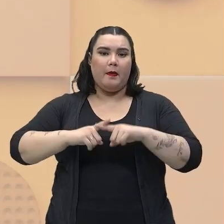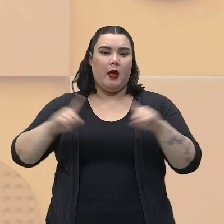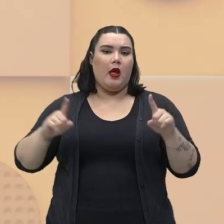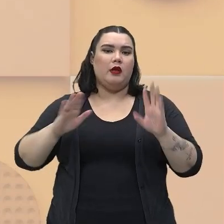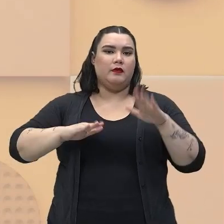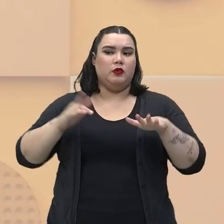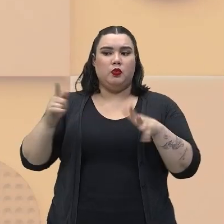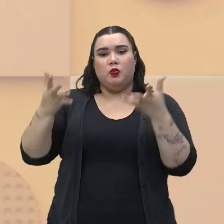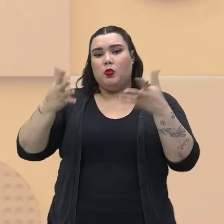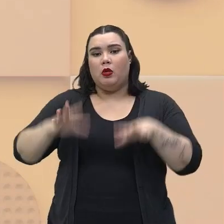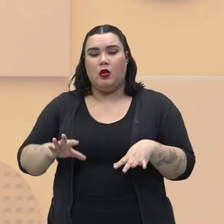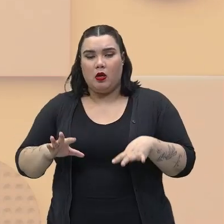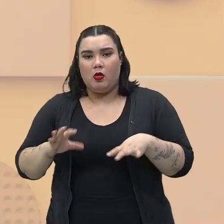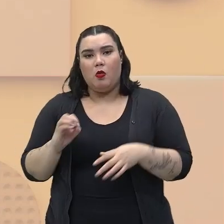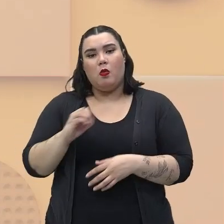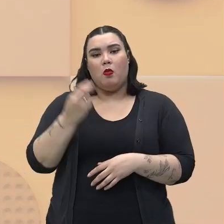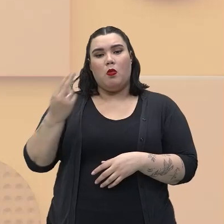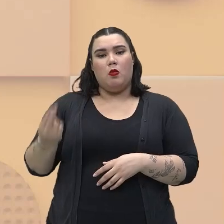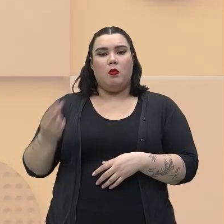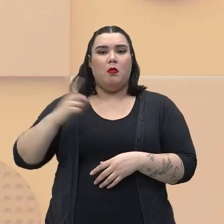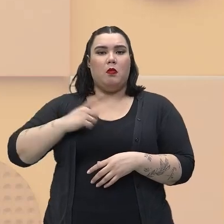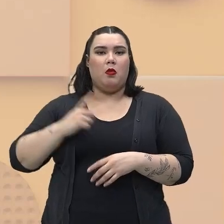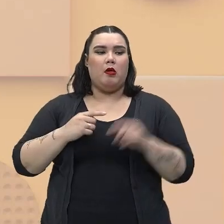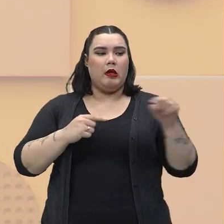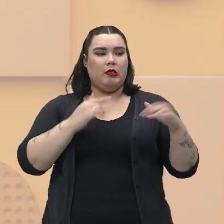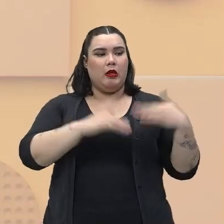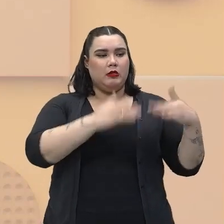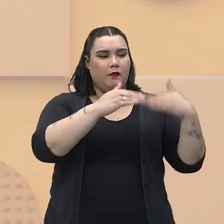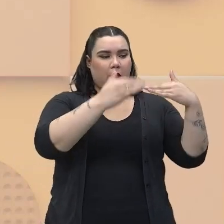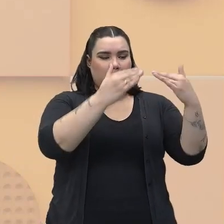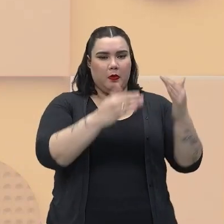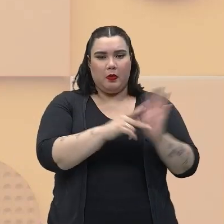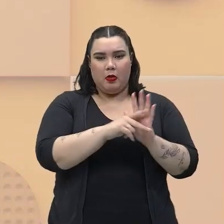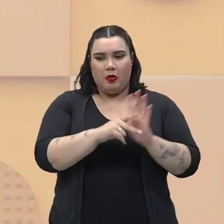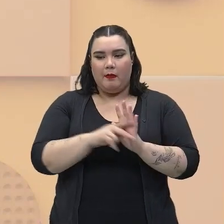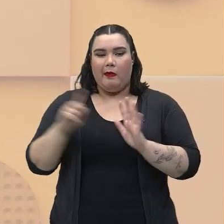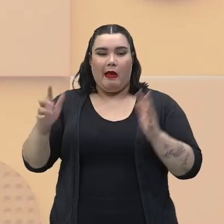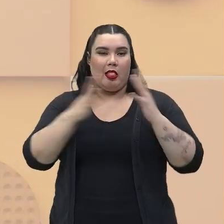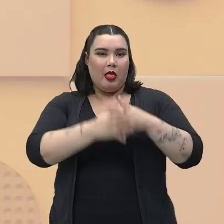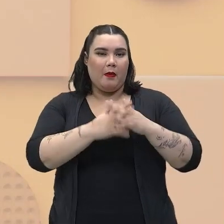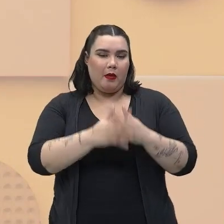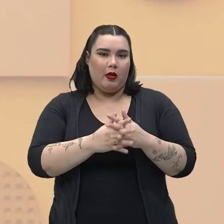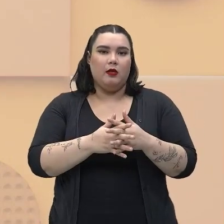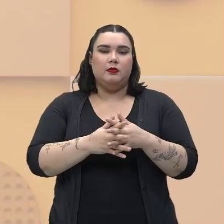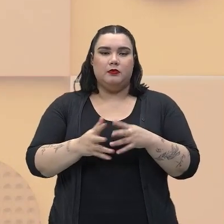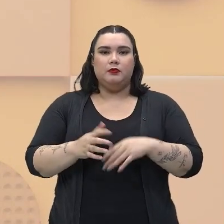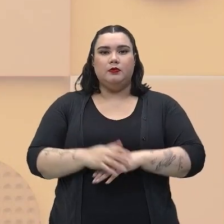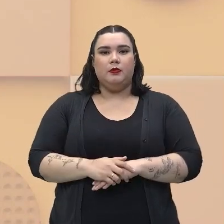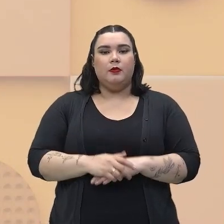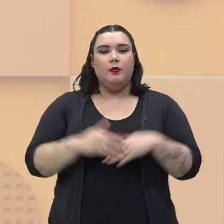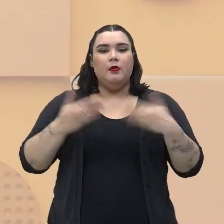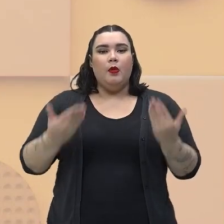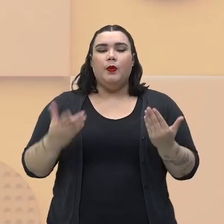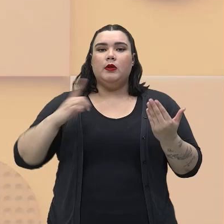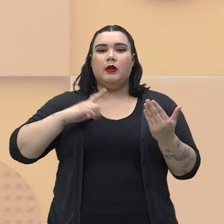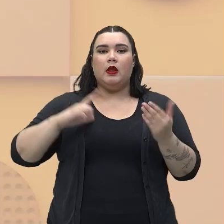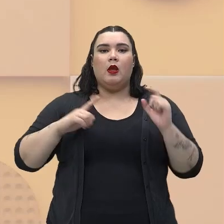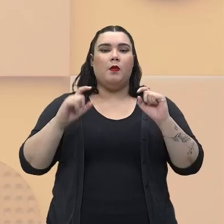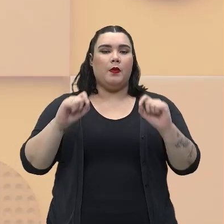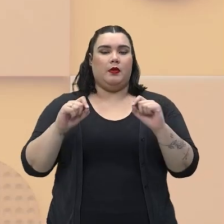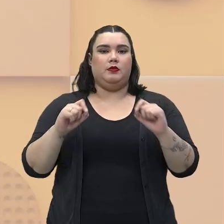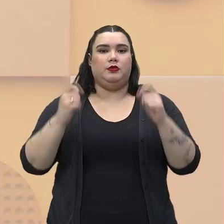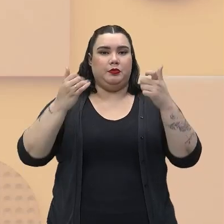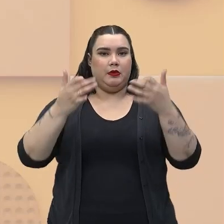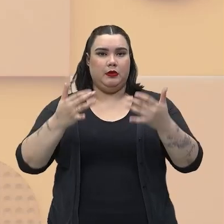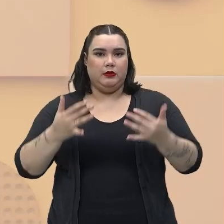ou então porque estavam atrapalhando o desenvolvimento da colônia. Então nós tínhamos ali uma prerrogativa de que se houvesse